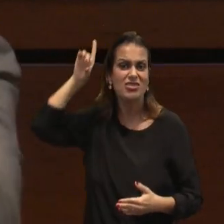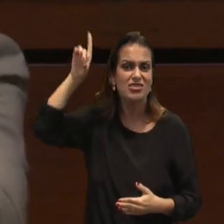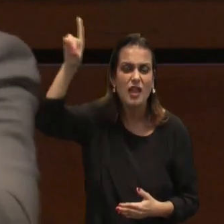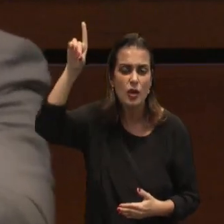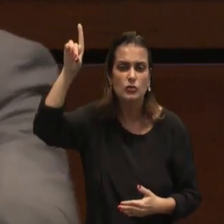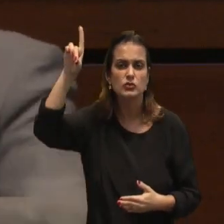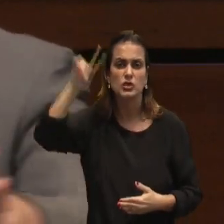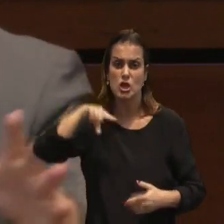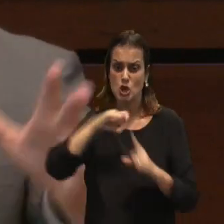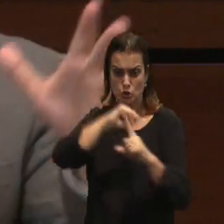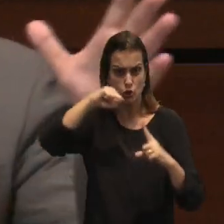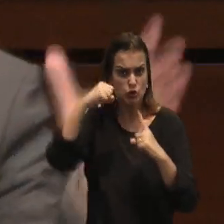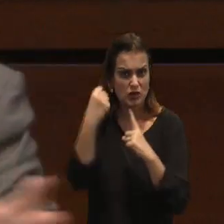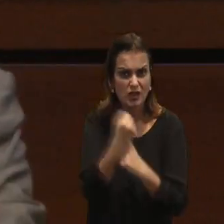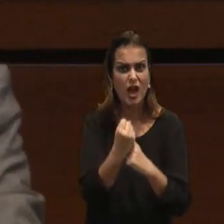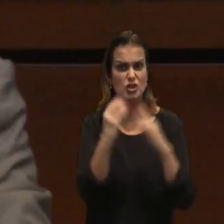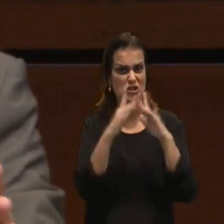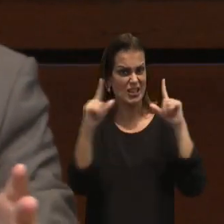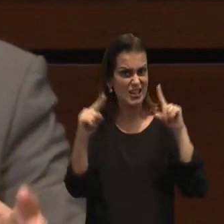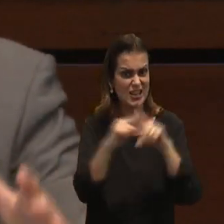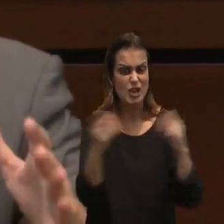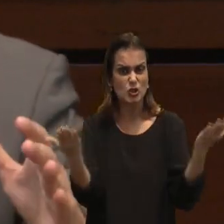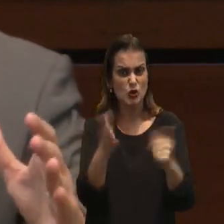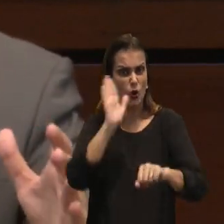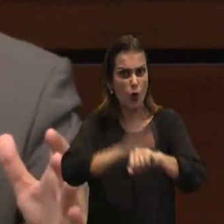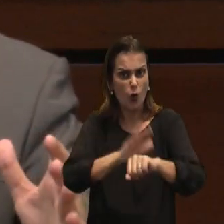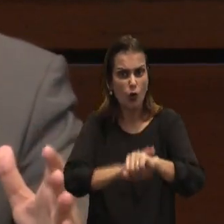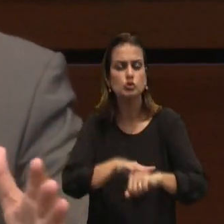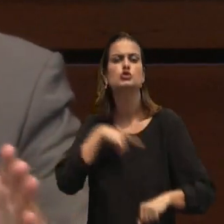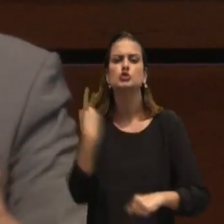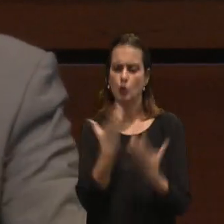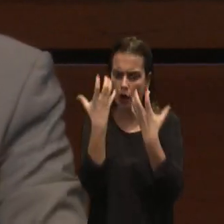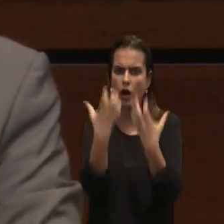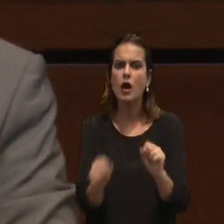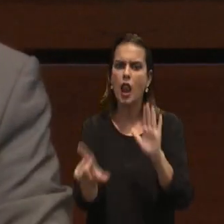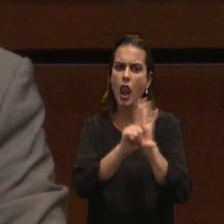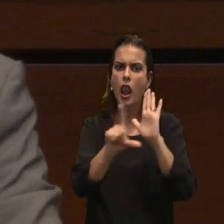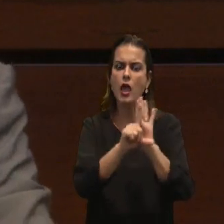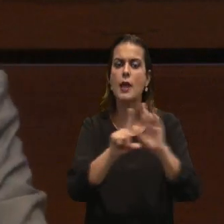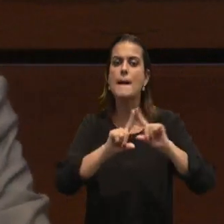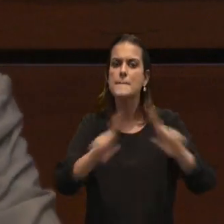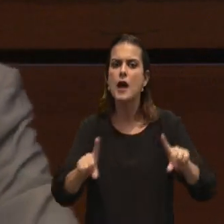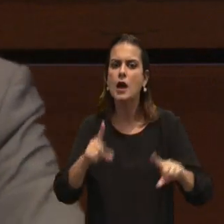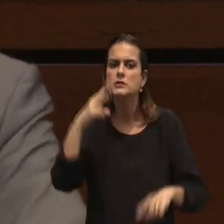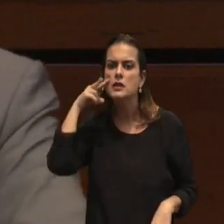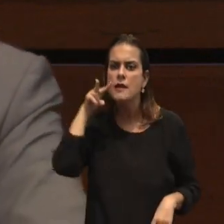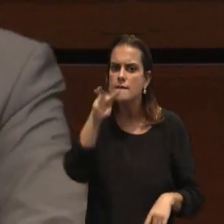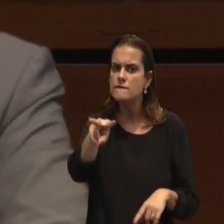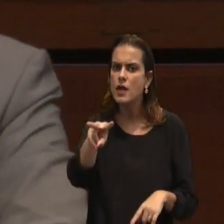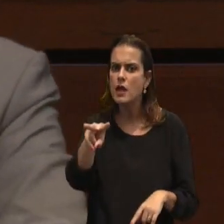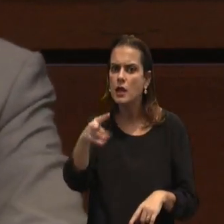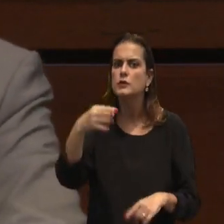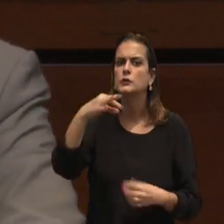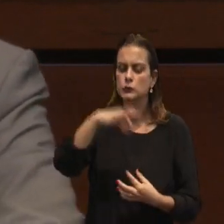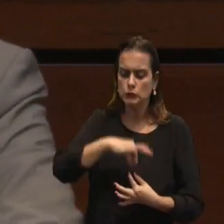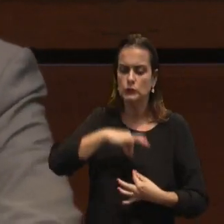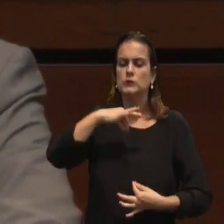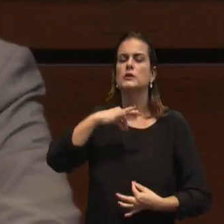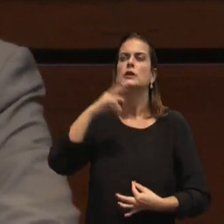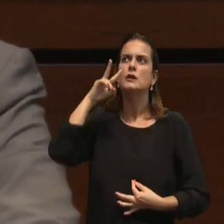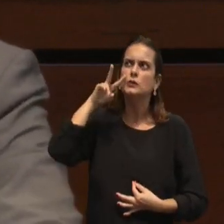Como sociedade, como instituição neste tempo, nós acatamos, mas nós precisamos também olhar com os nossos olhos